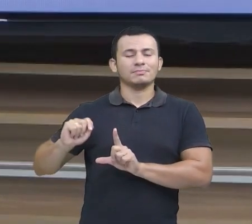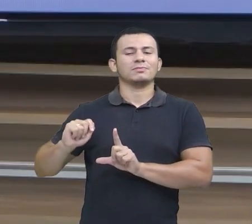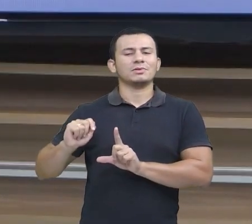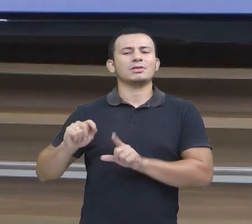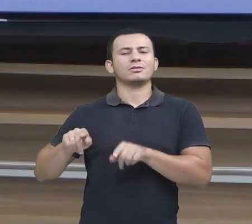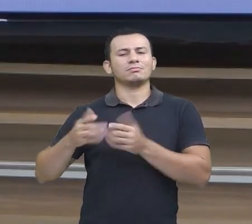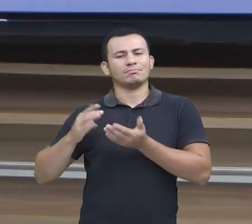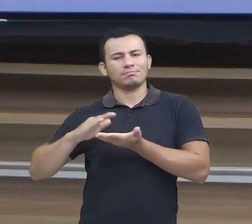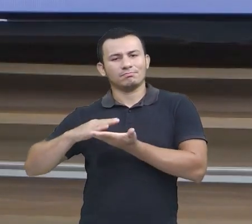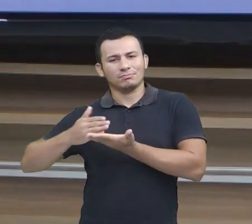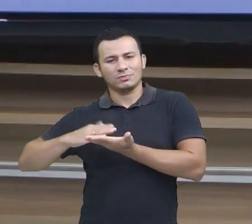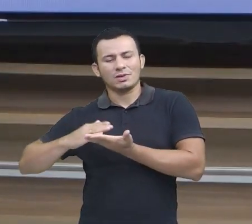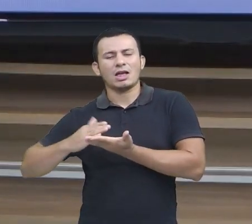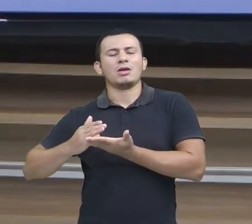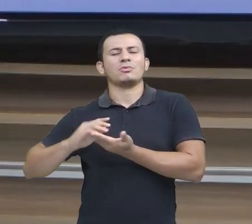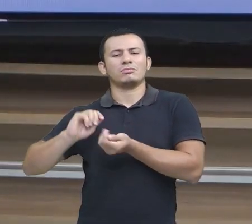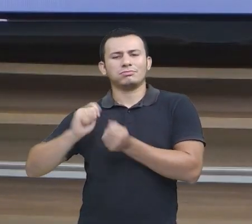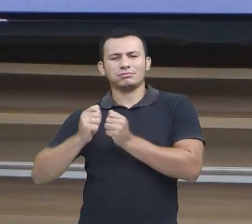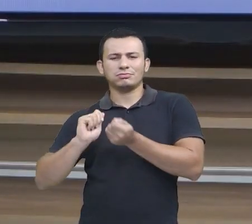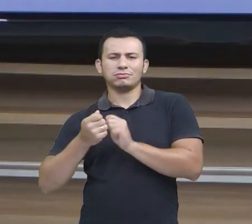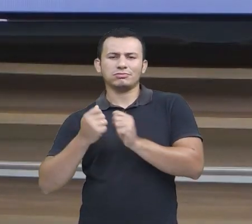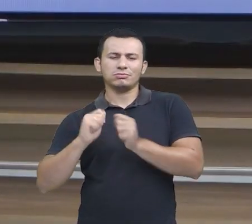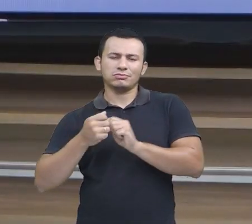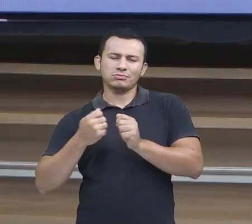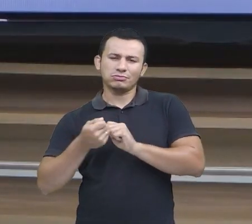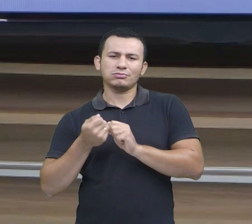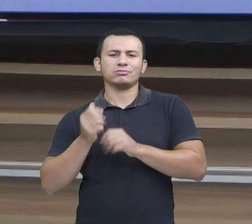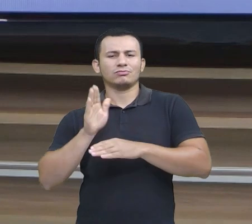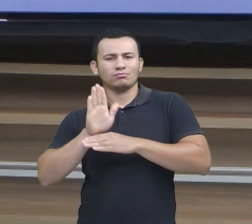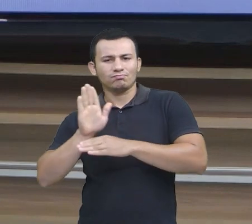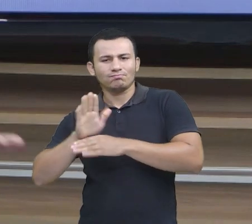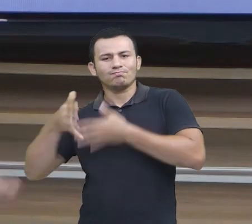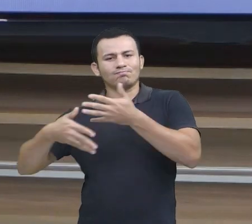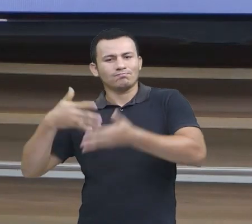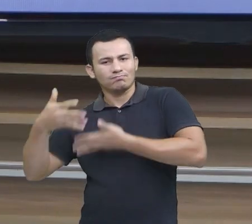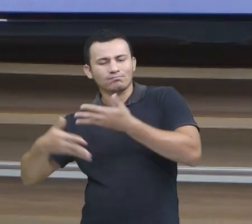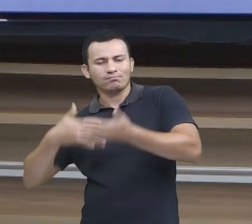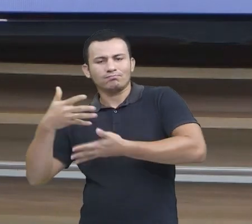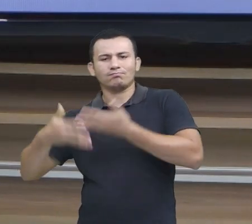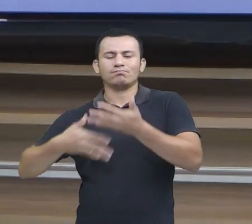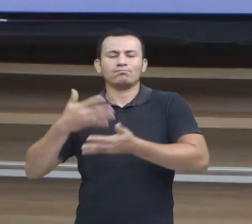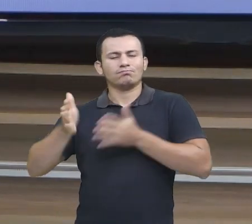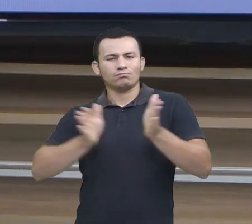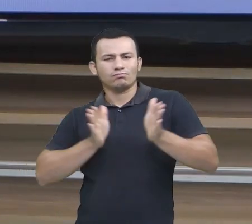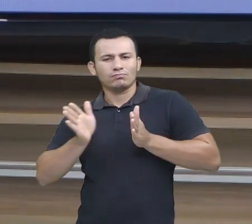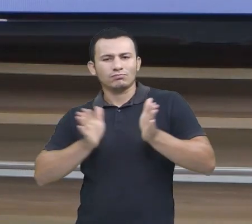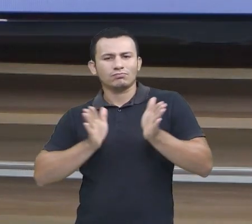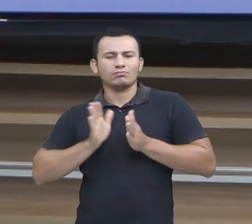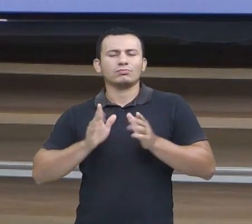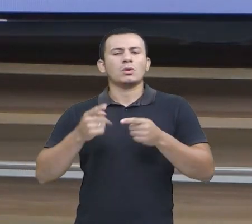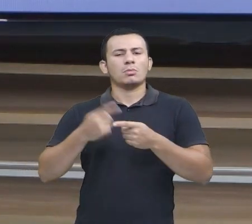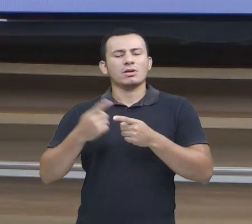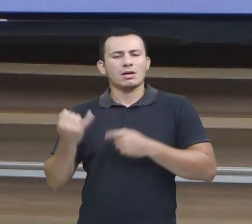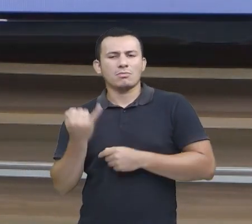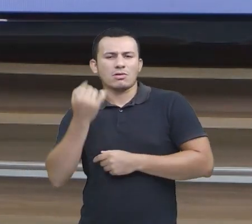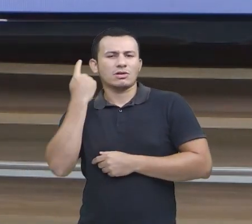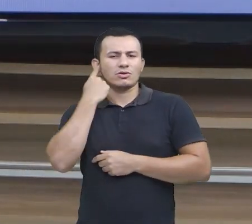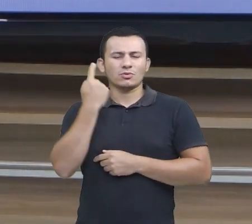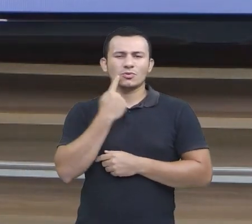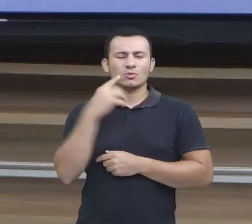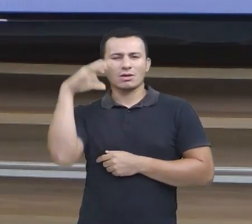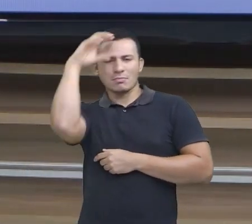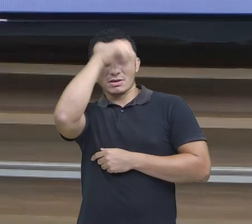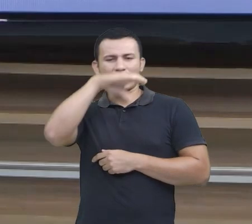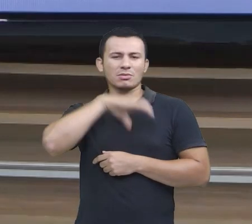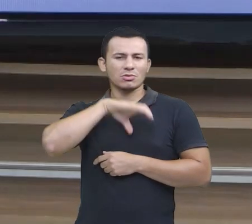todos vocês possam compreender a língua portuguesa de uma maneira muito divertida e fazendo com que